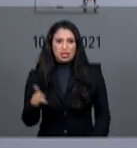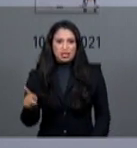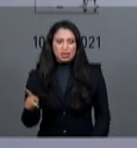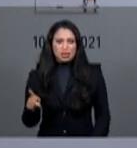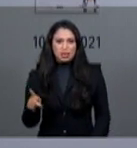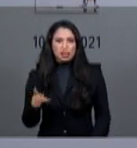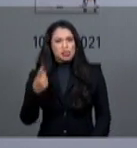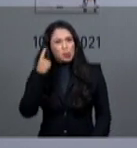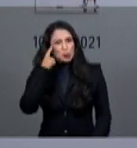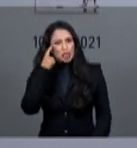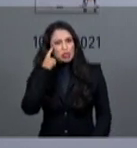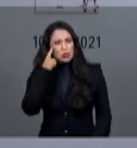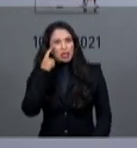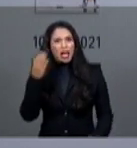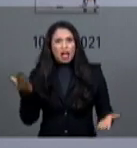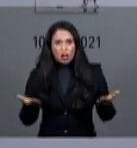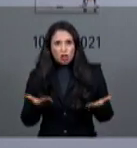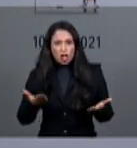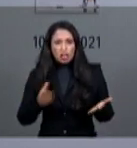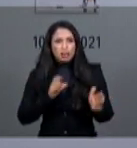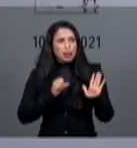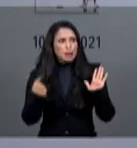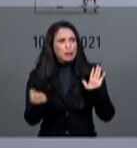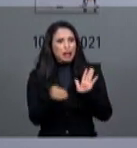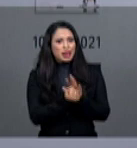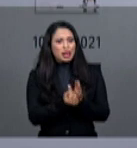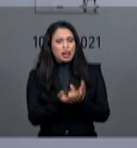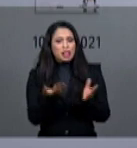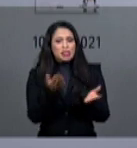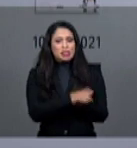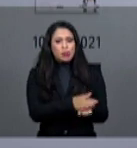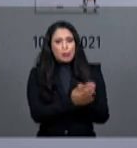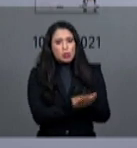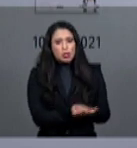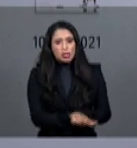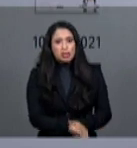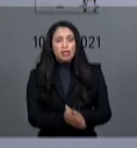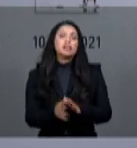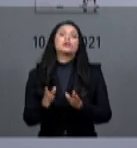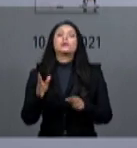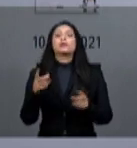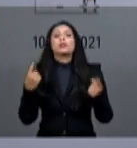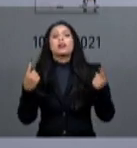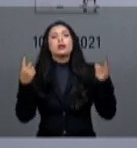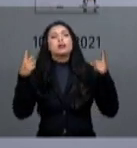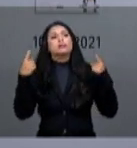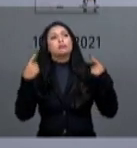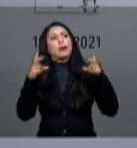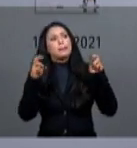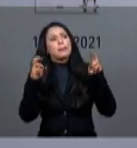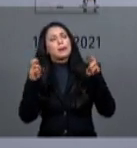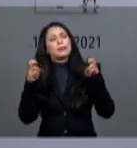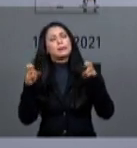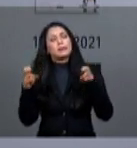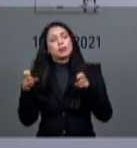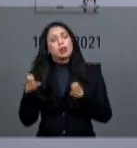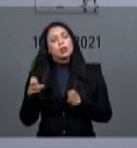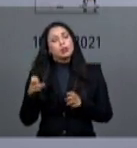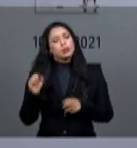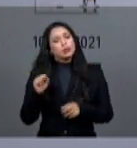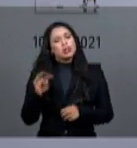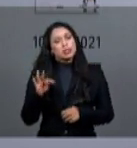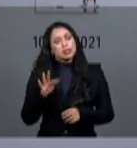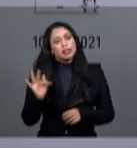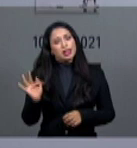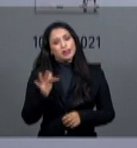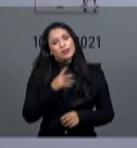alguns processos de demarcação que estão sendo questionados perante o Supremo. Então, seria uma sugestão